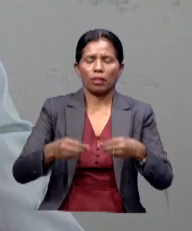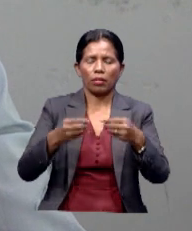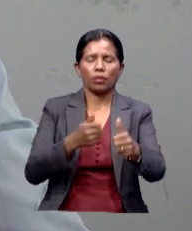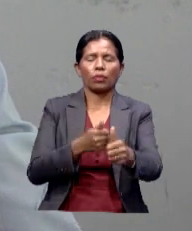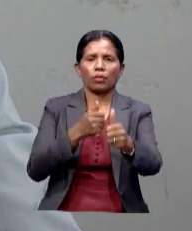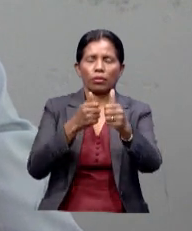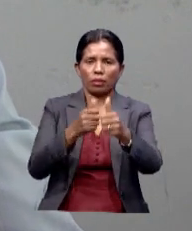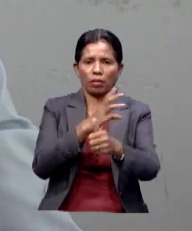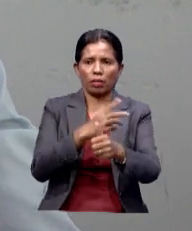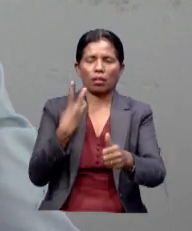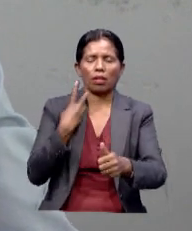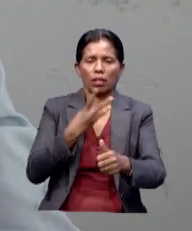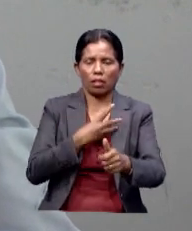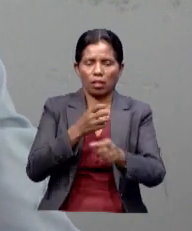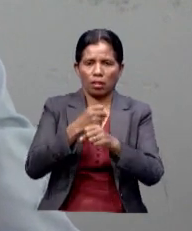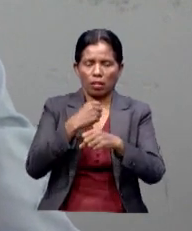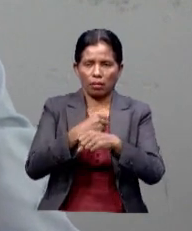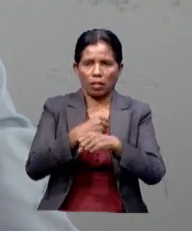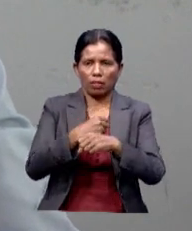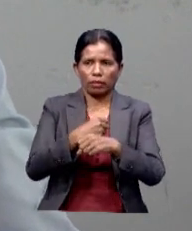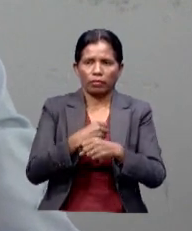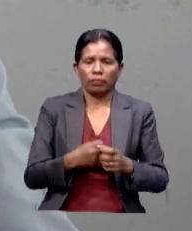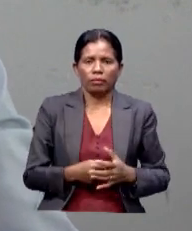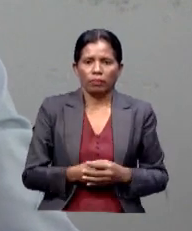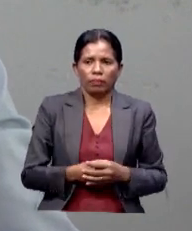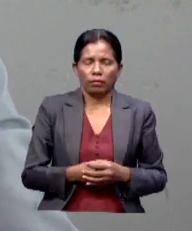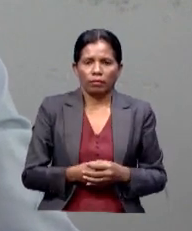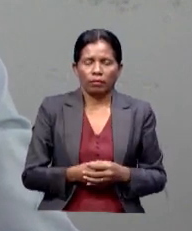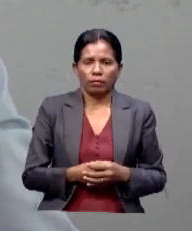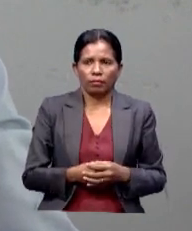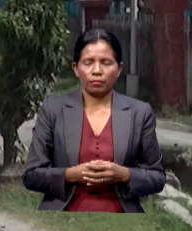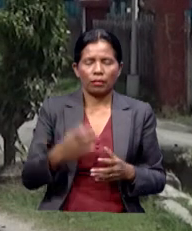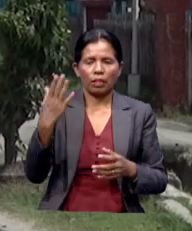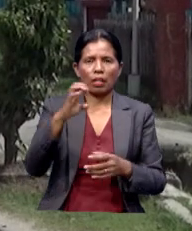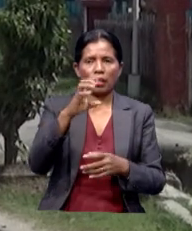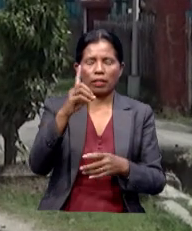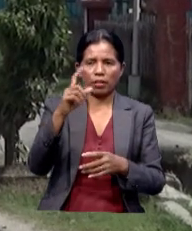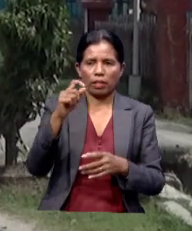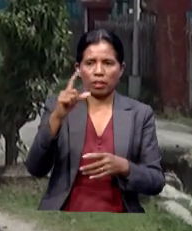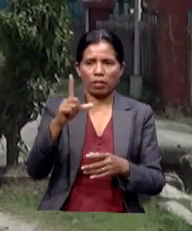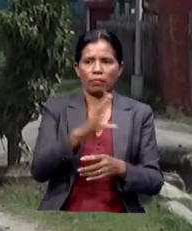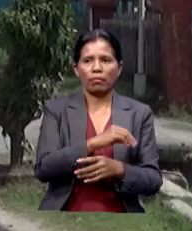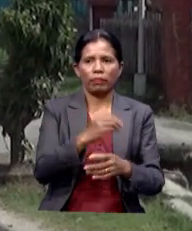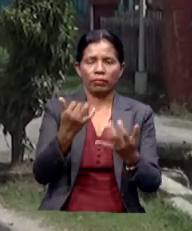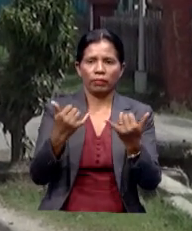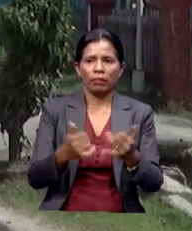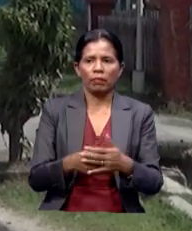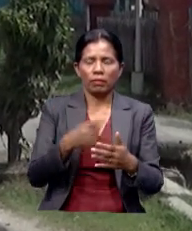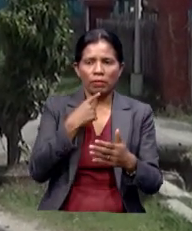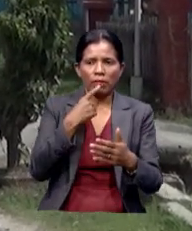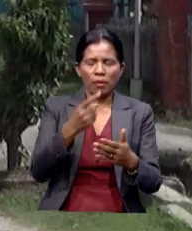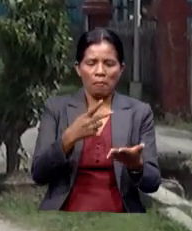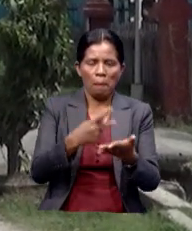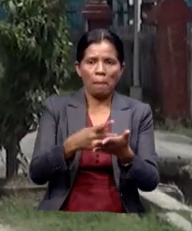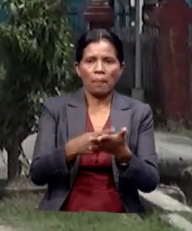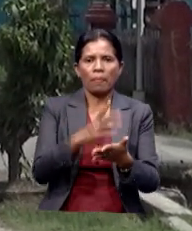mecanismo tananian ami halo queras denuncia ba iha EDTEL. Dadauni tane consumidor hato ono proposta